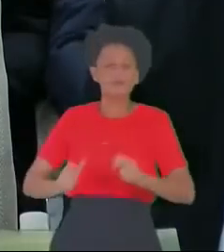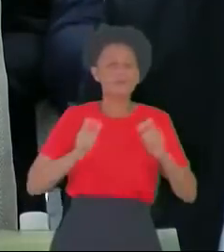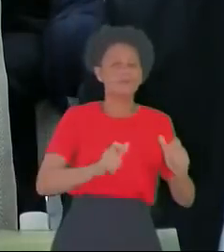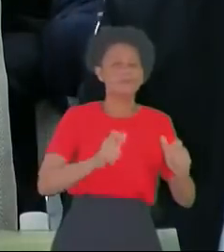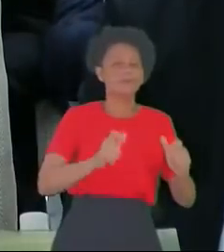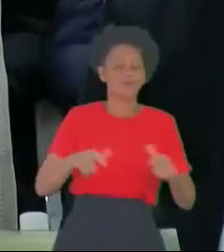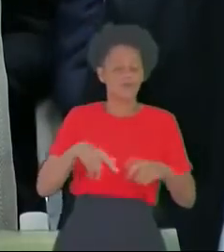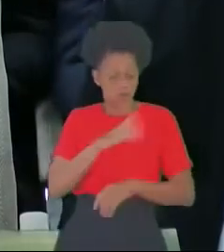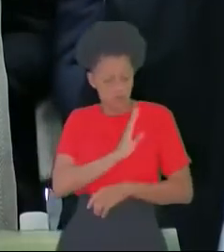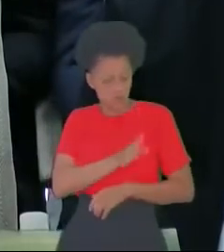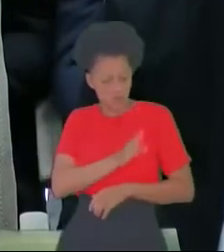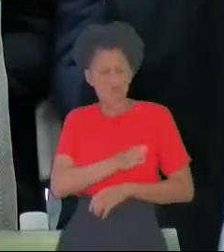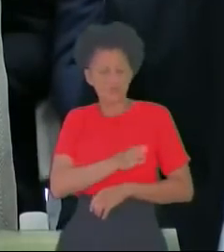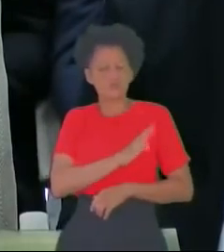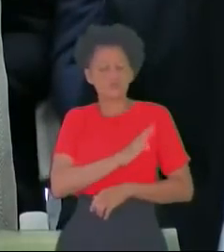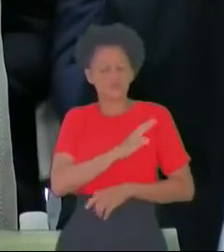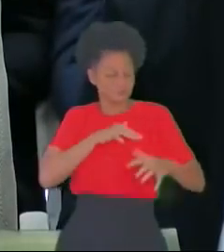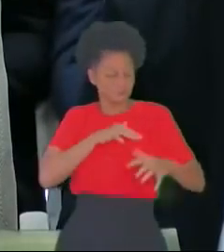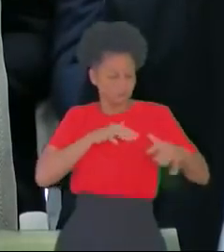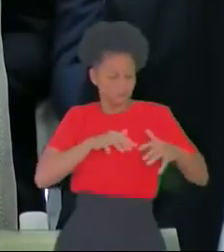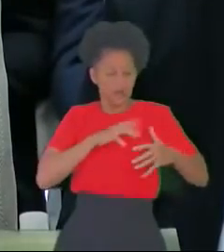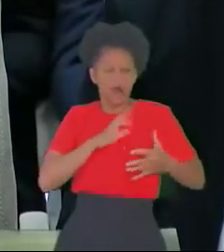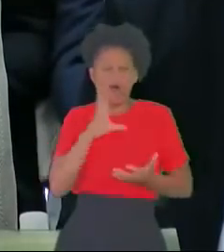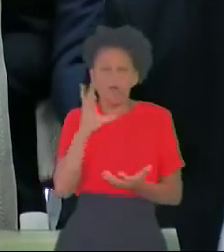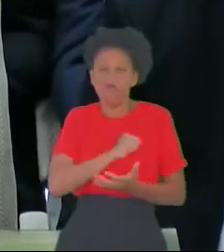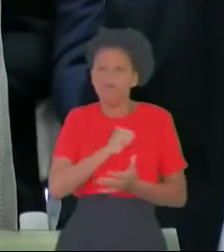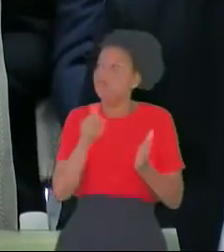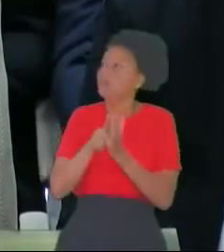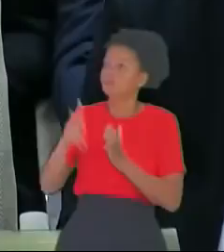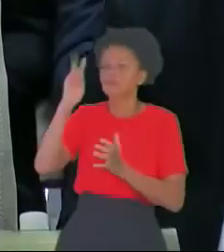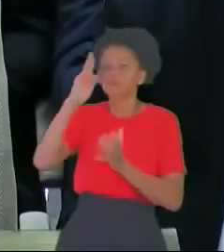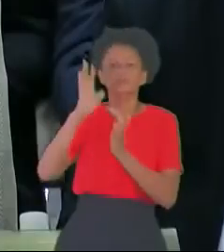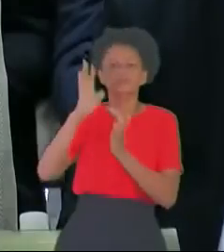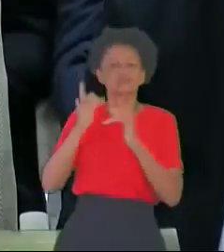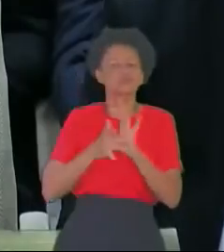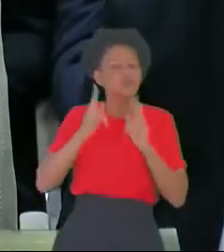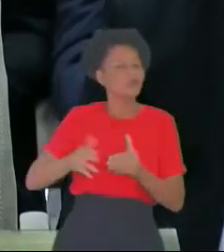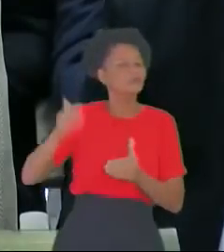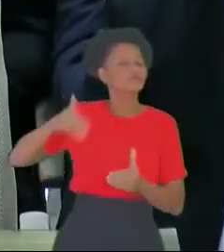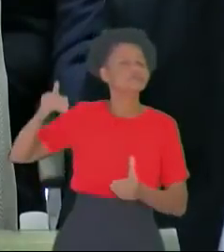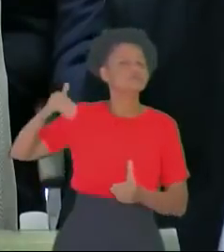cujos corações estão estremecendo de amor por Jesus, como já houve no passado?